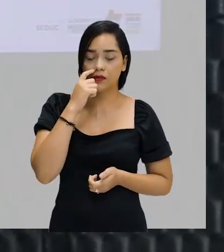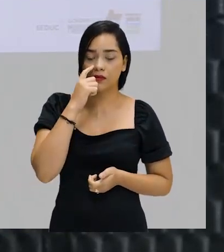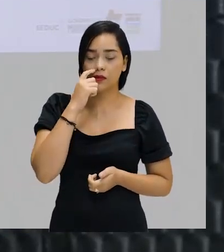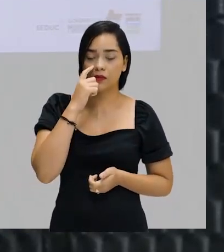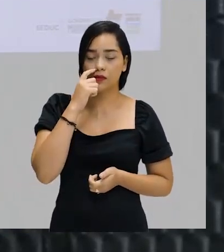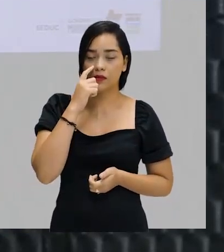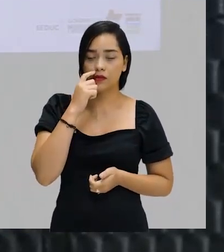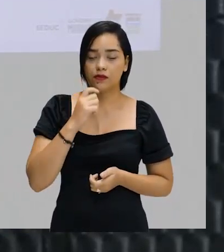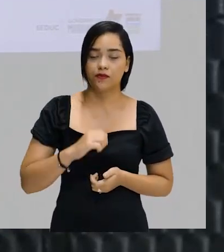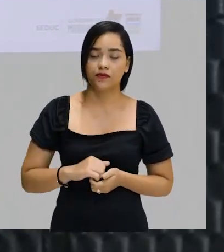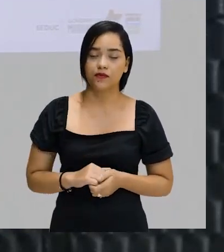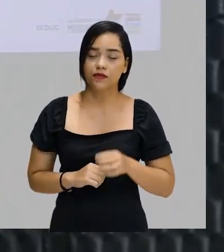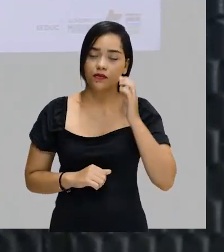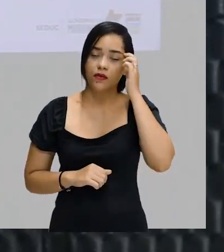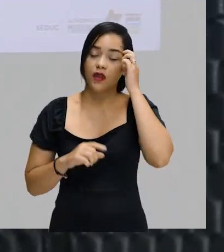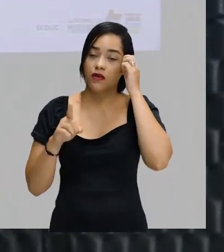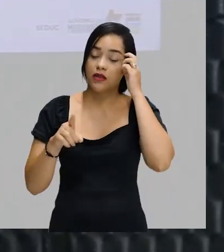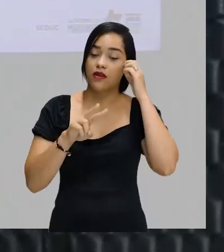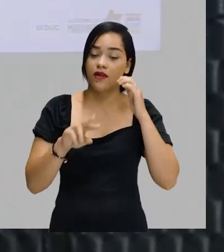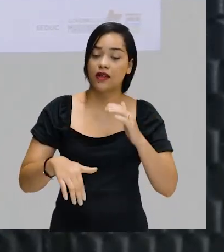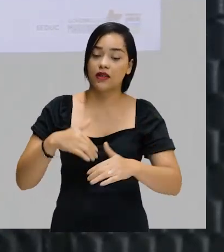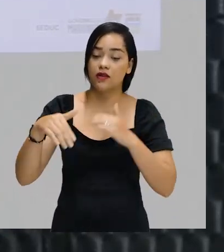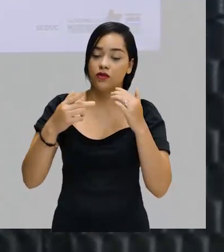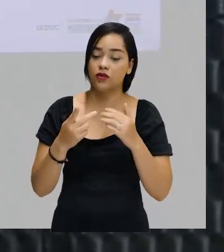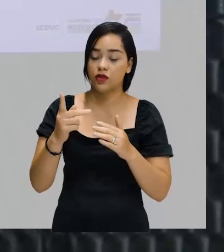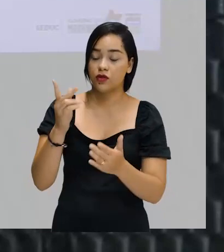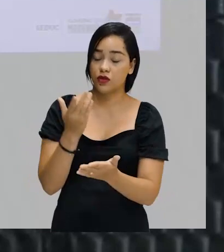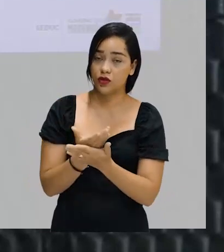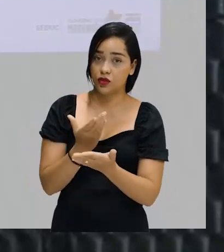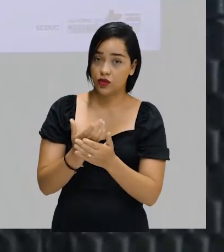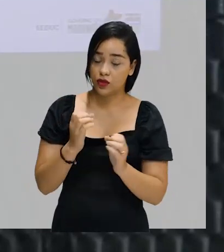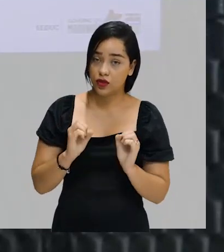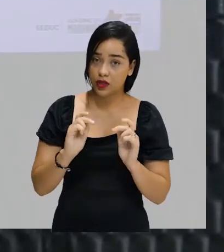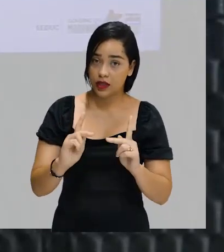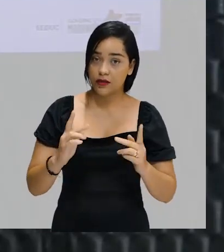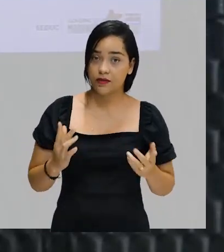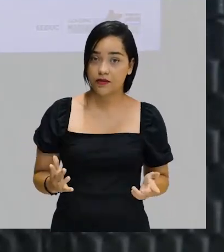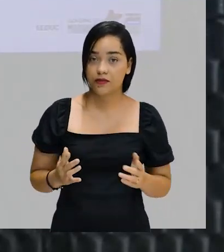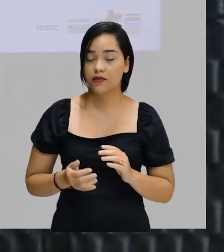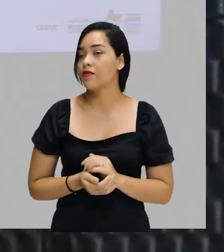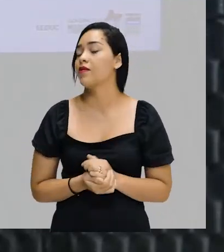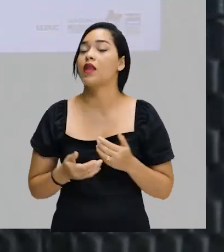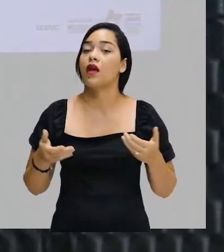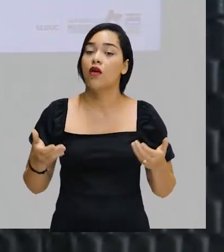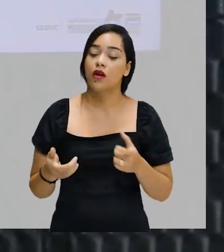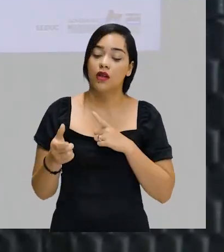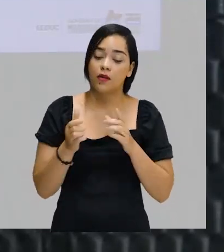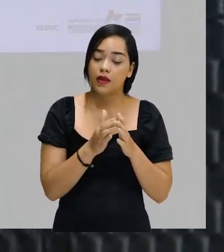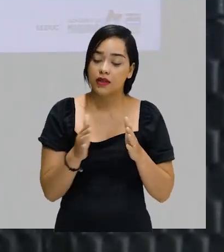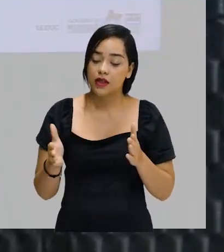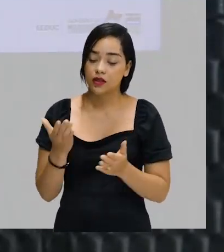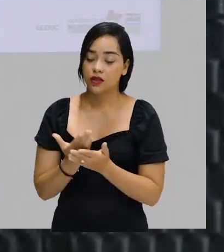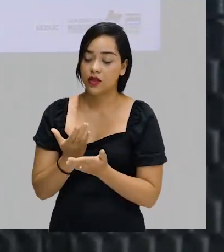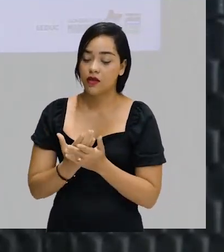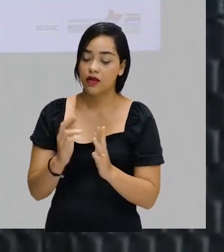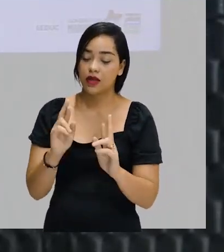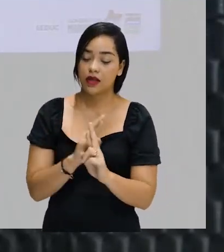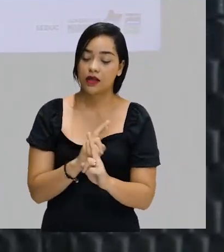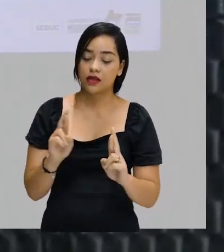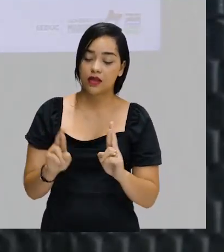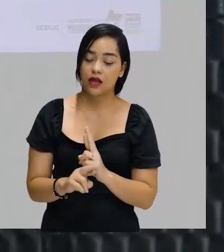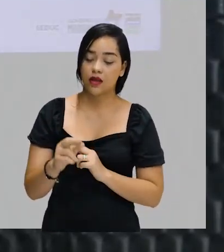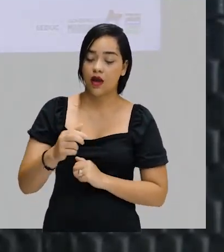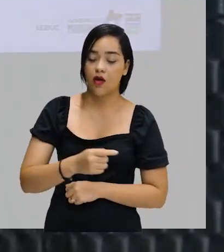o seu caderno e assim você vai desenvolver os seus estudos. Show de bola, turminha? Bom, estamos em uma série de aulas relacionadas